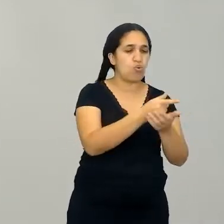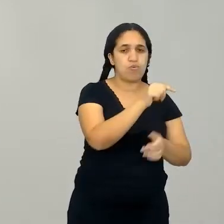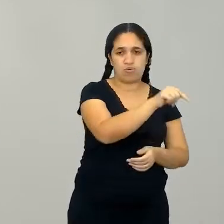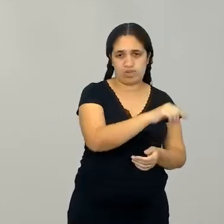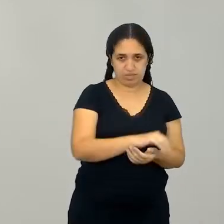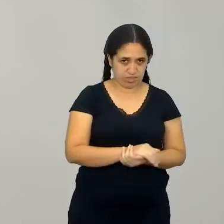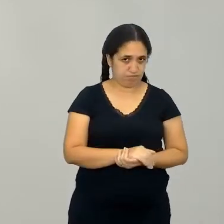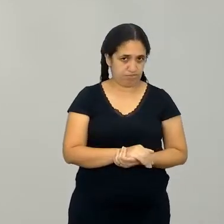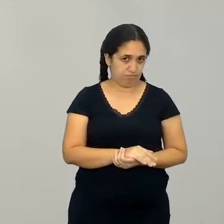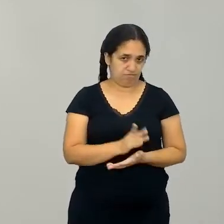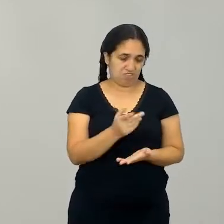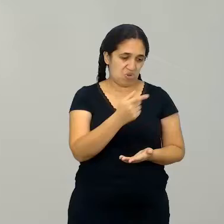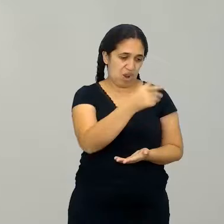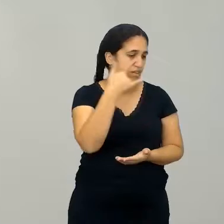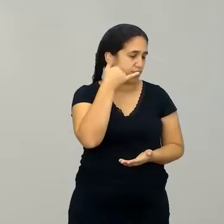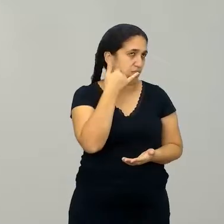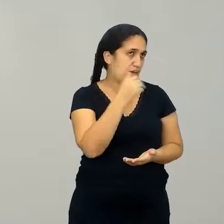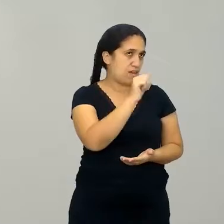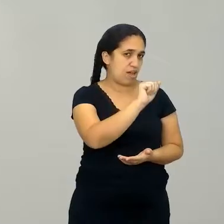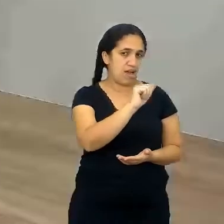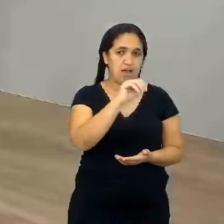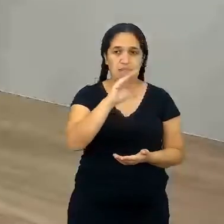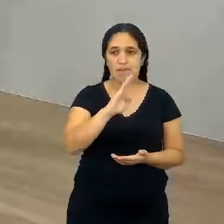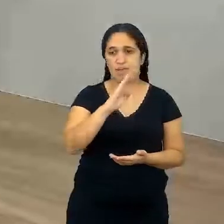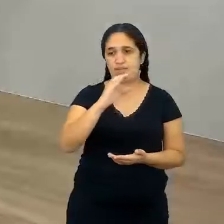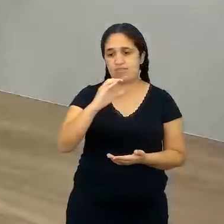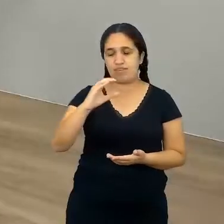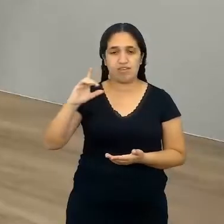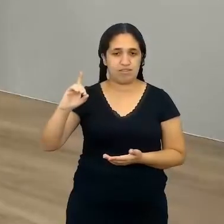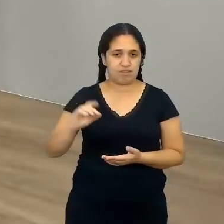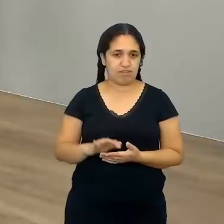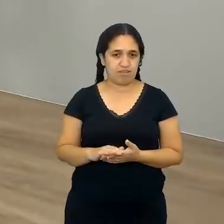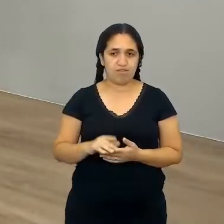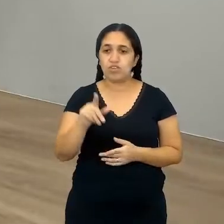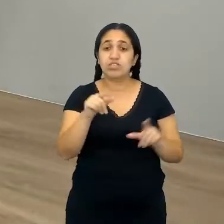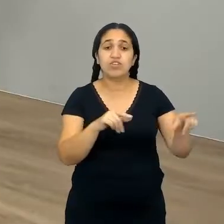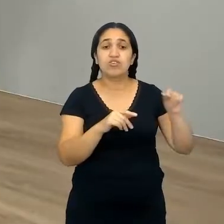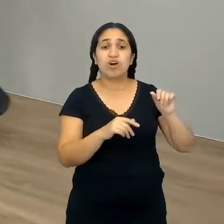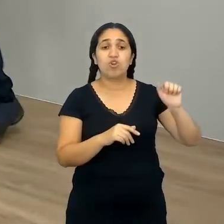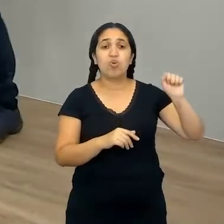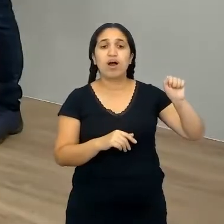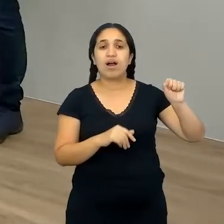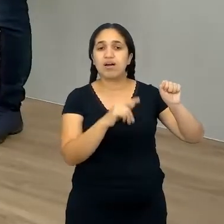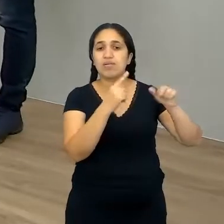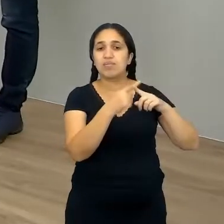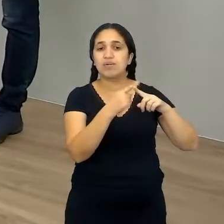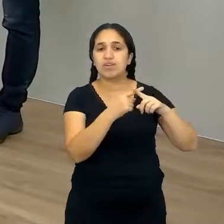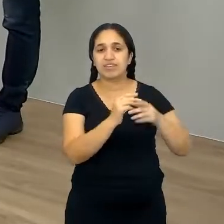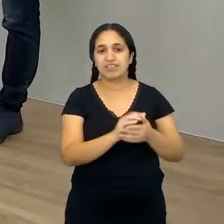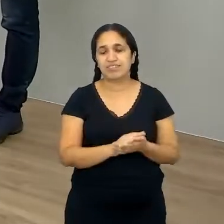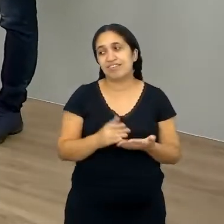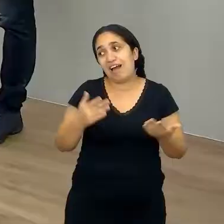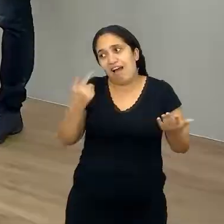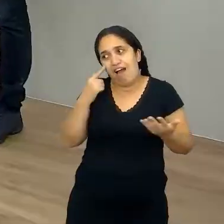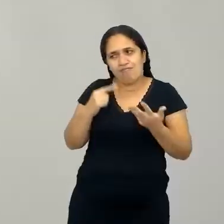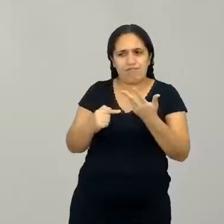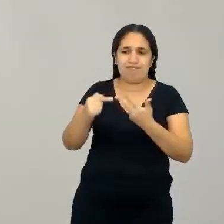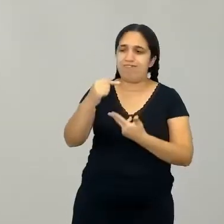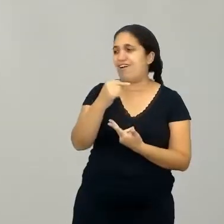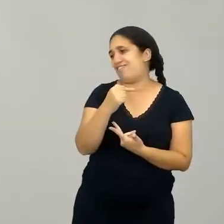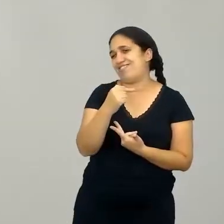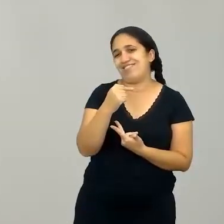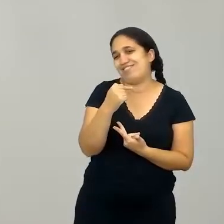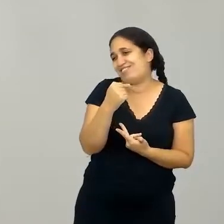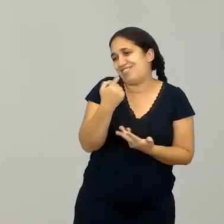o celular A, B, C, D e E. Por que você vai escolher o A e não os outros 4? Tem vários fatores aí, né? Me diz